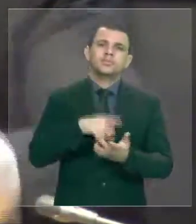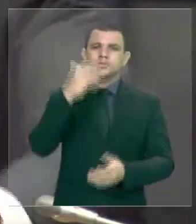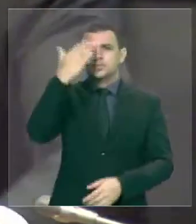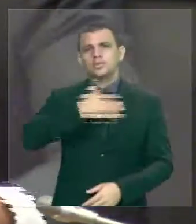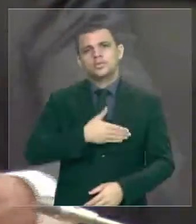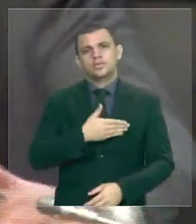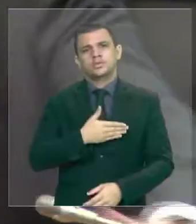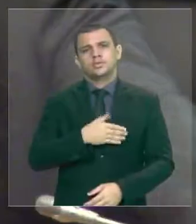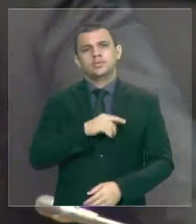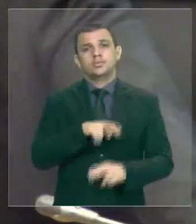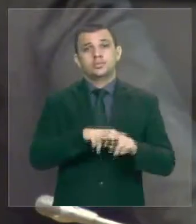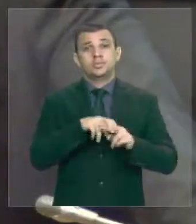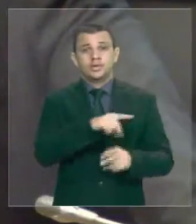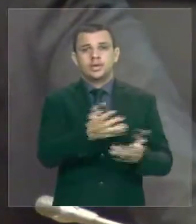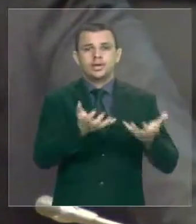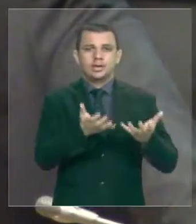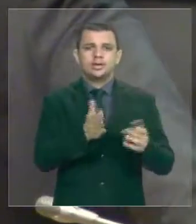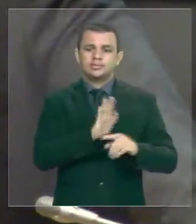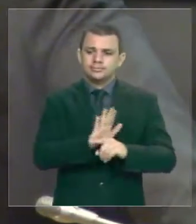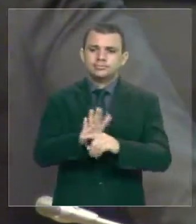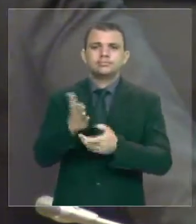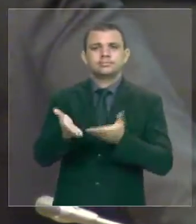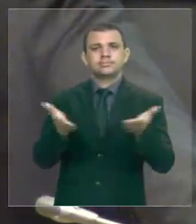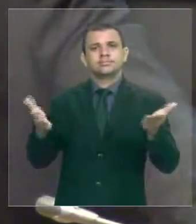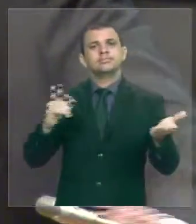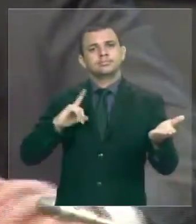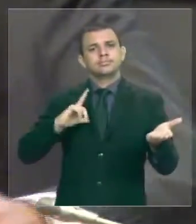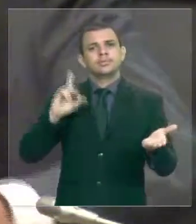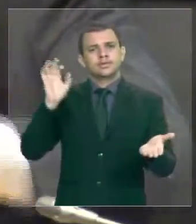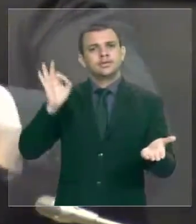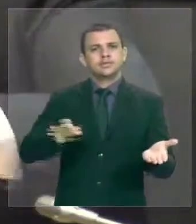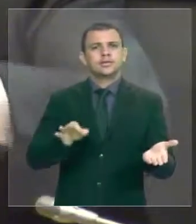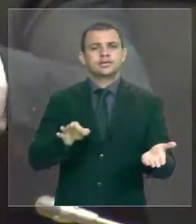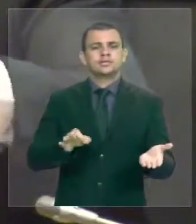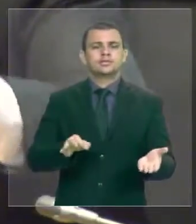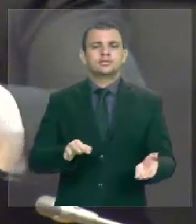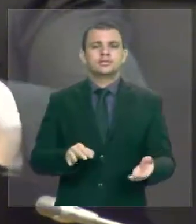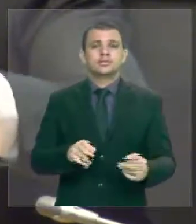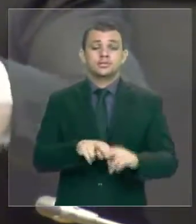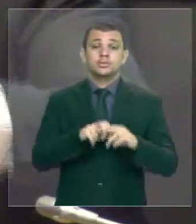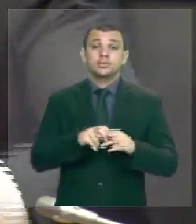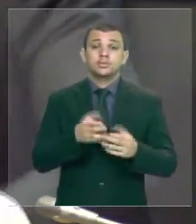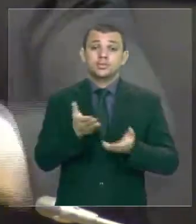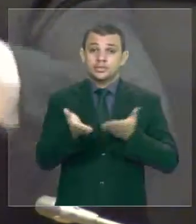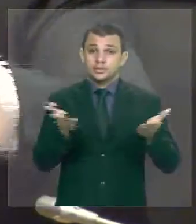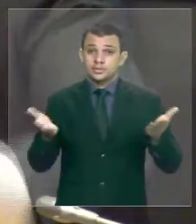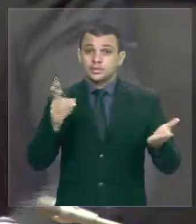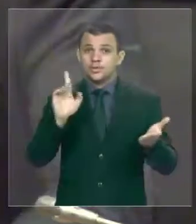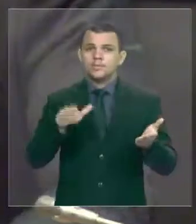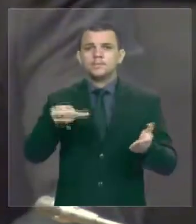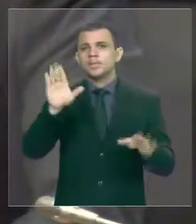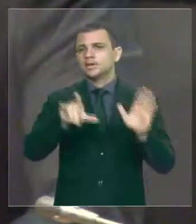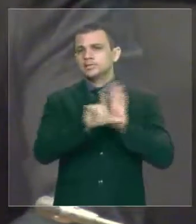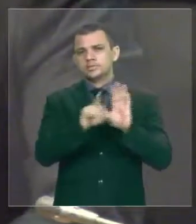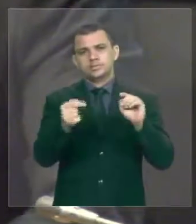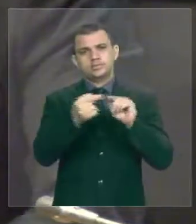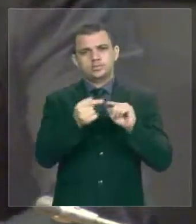a favor da licitação. A licitação é o instrumento mais legal que